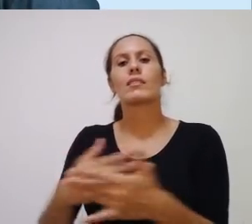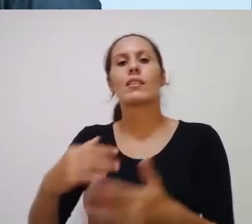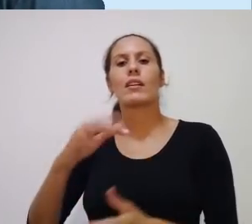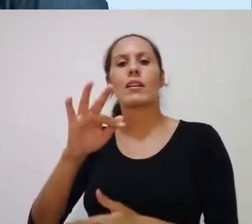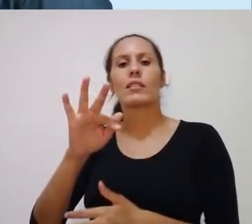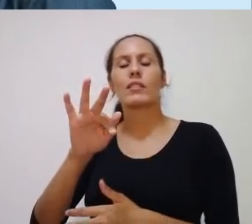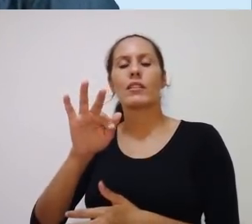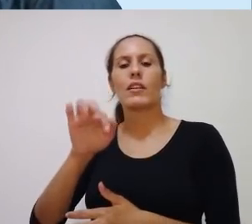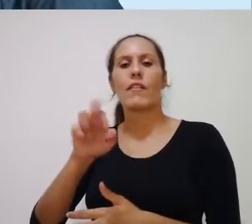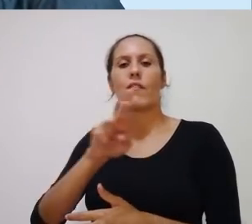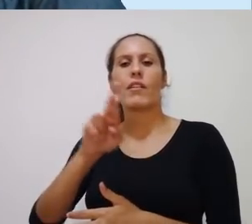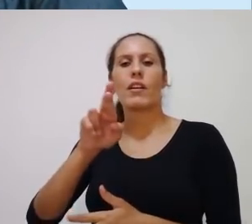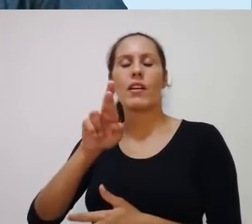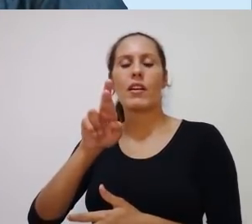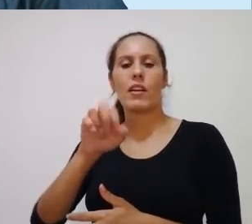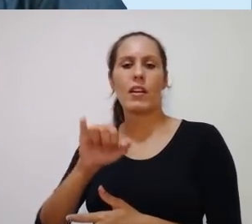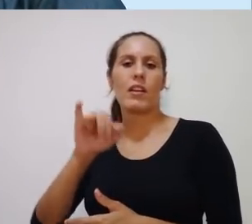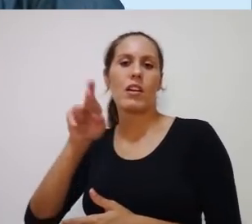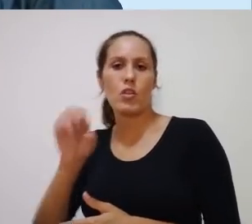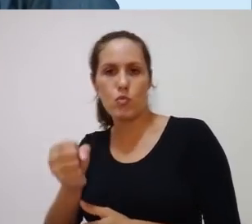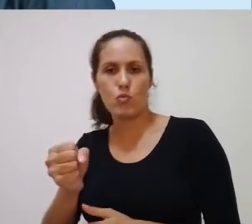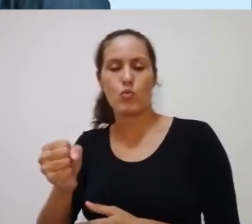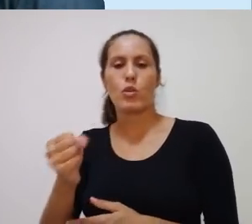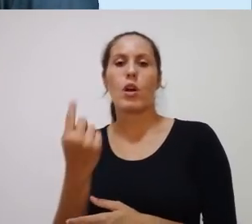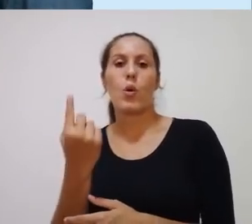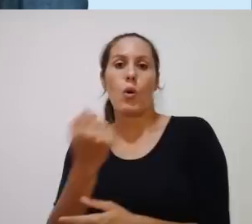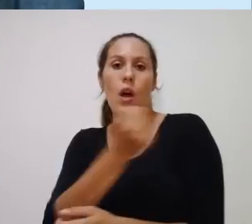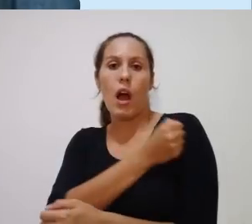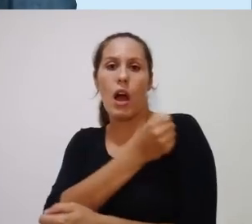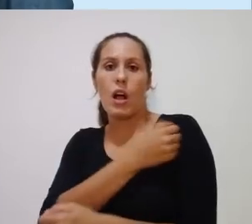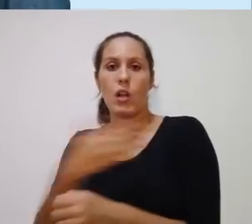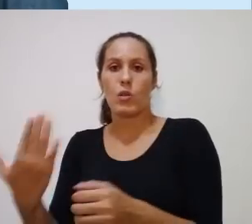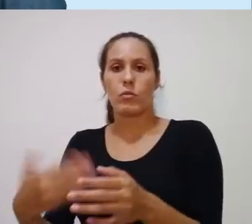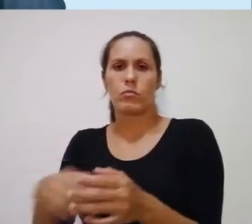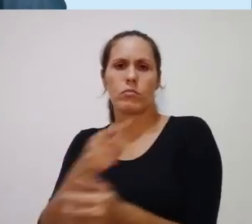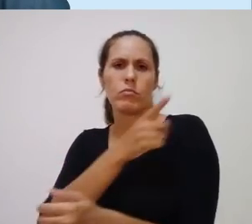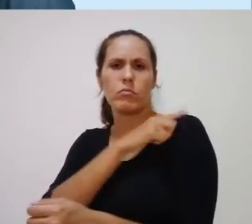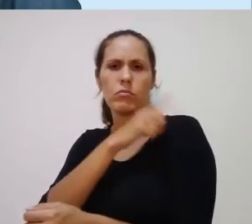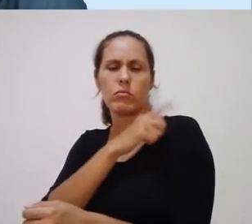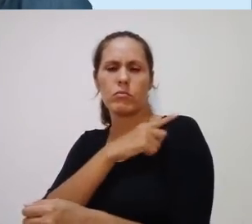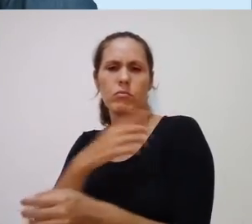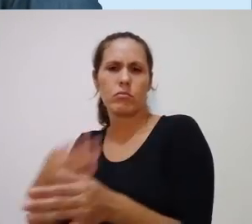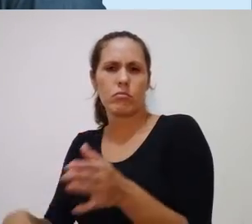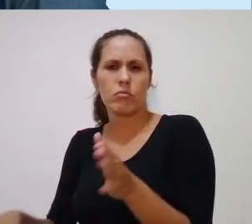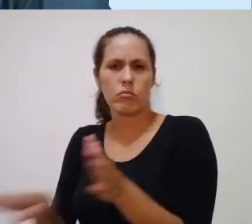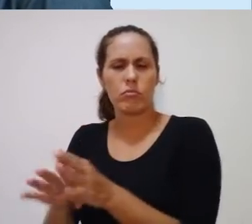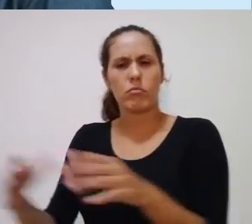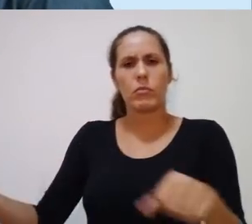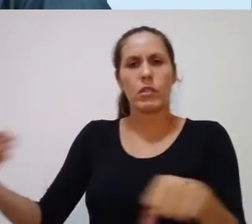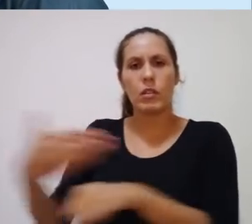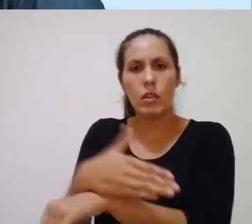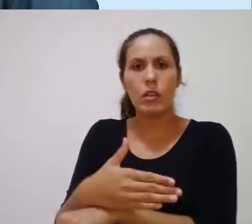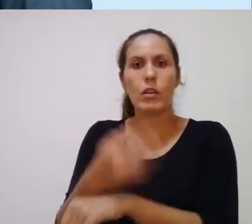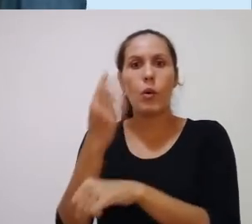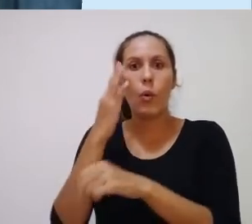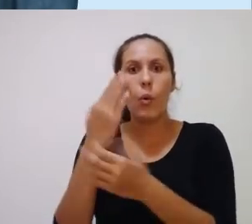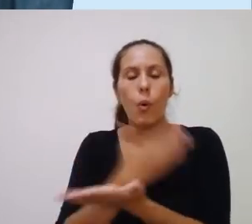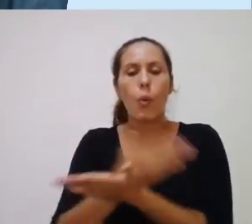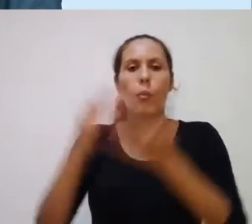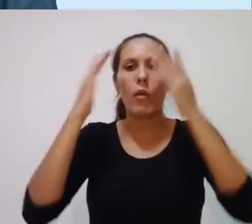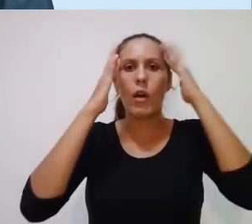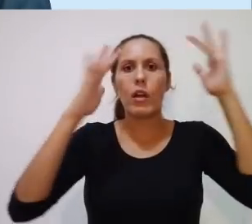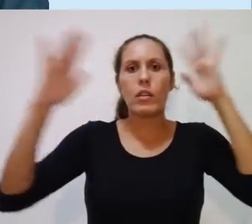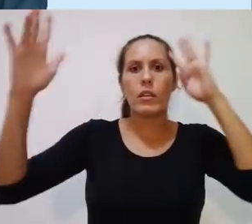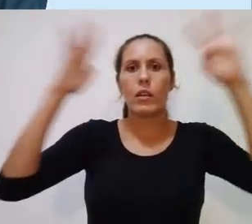Esse observatório recebe um aluno recém-egresso do ensino fundamental e médio que começa a sonhar com essa prática científica que é